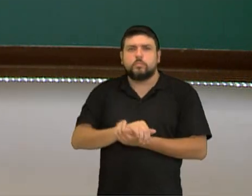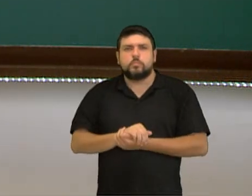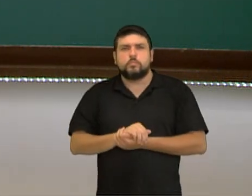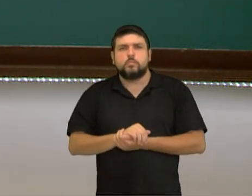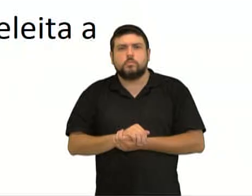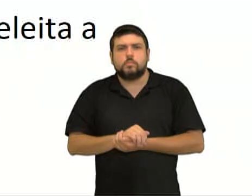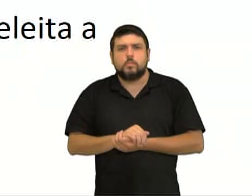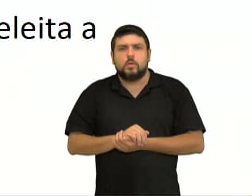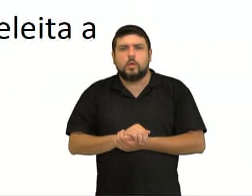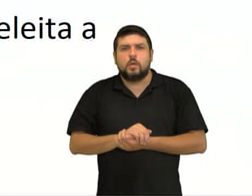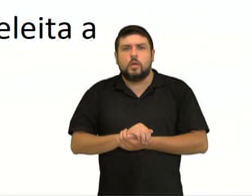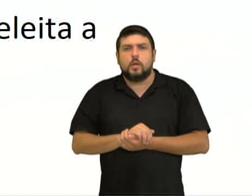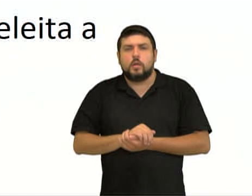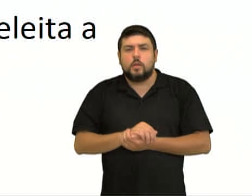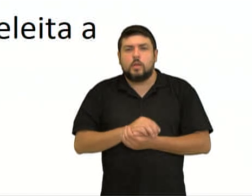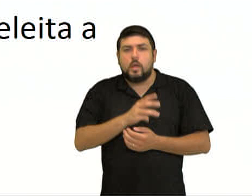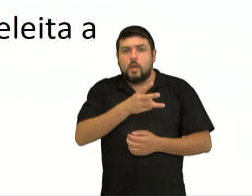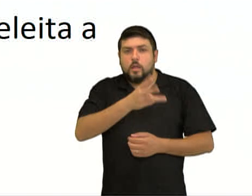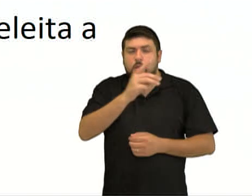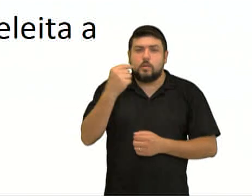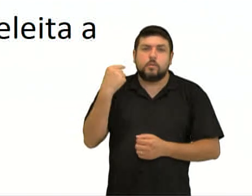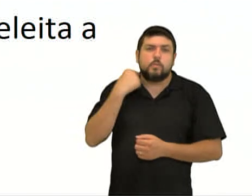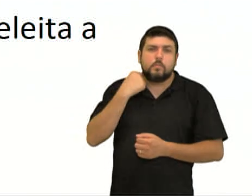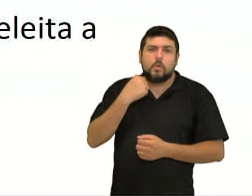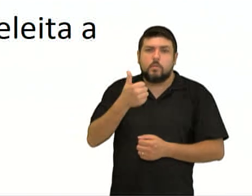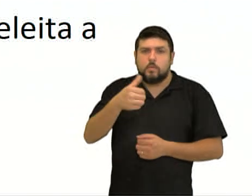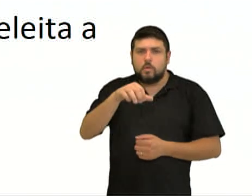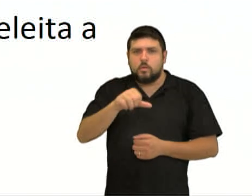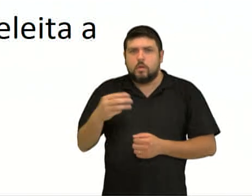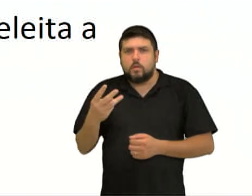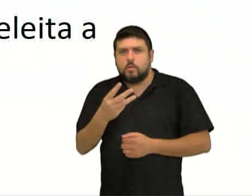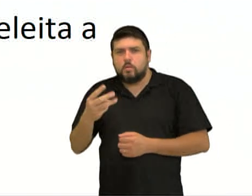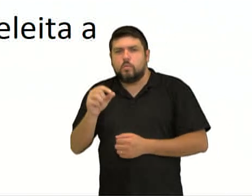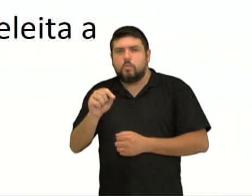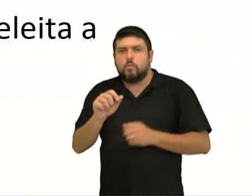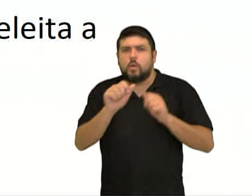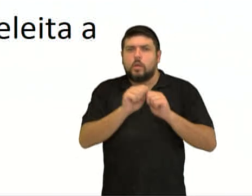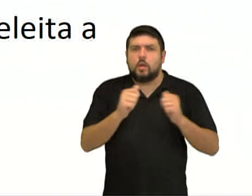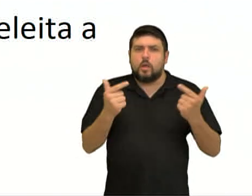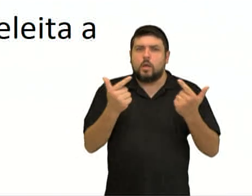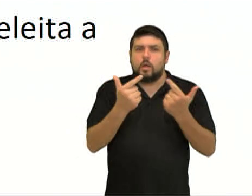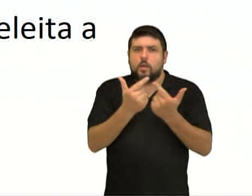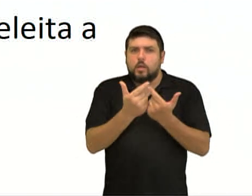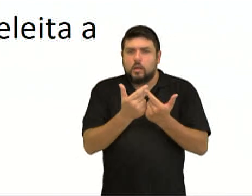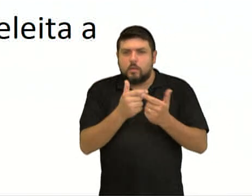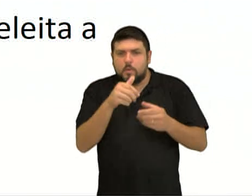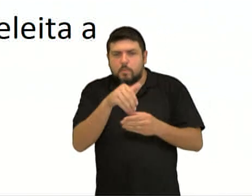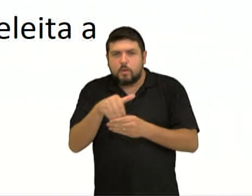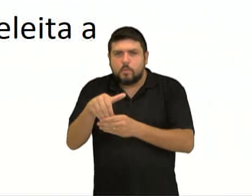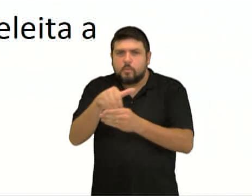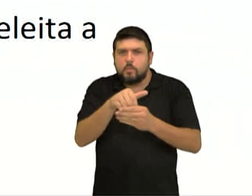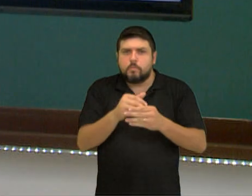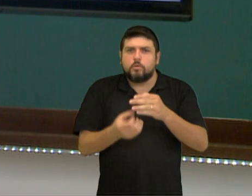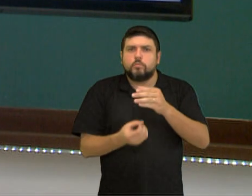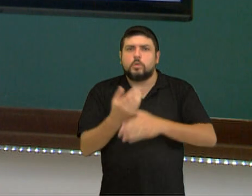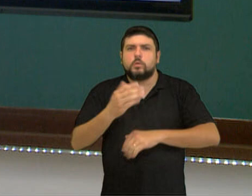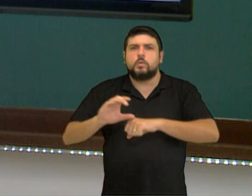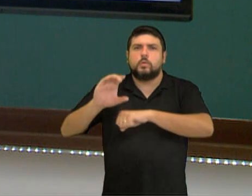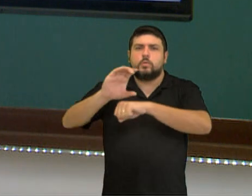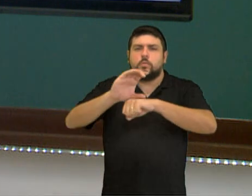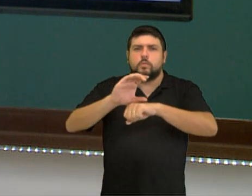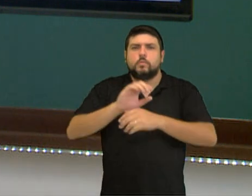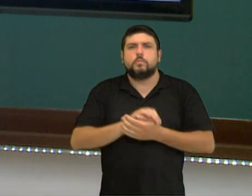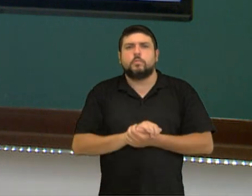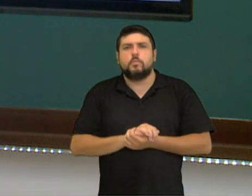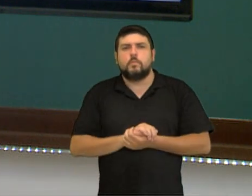de 33 foi eleita a nova Assembleia Constituinte. Então você tem esse orgulho paulista com a bandeira e tudo.